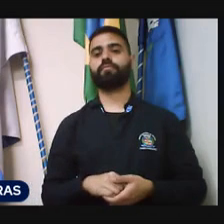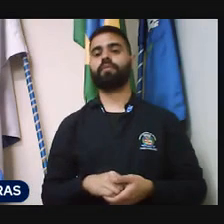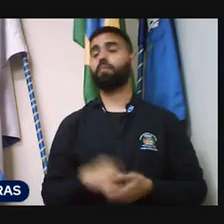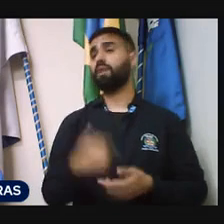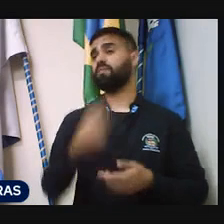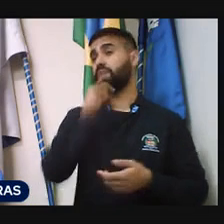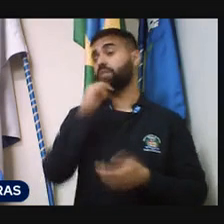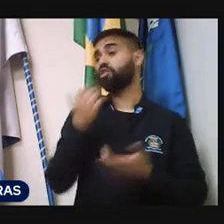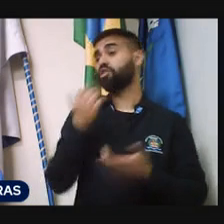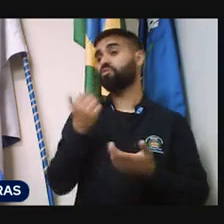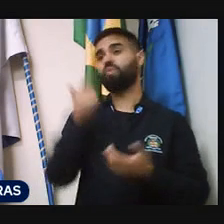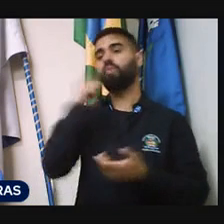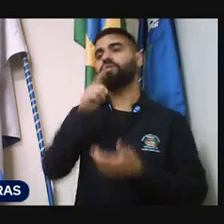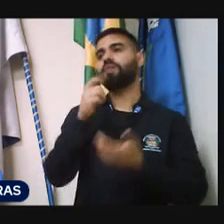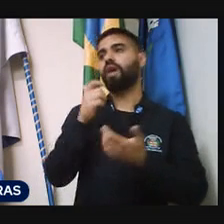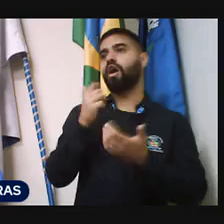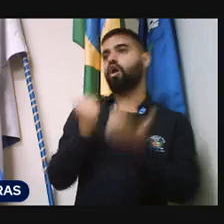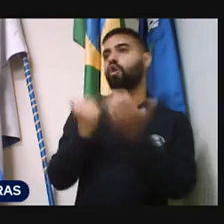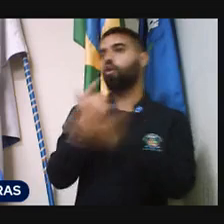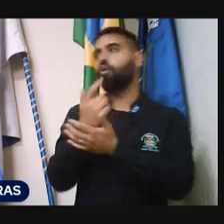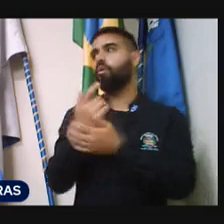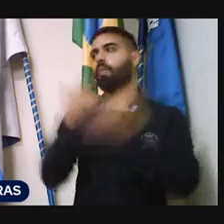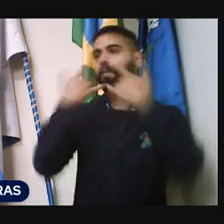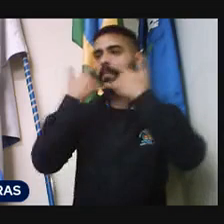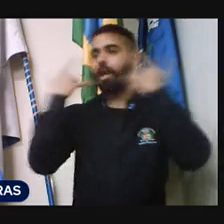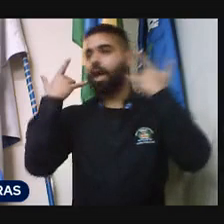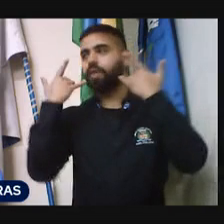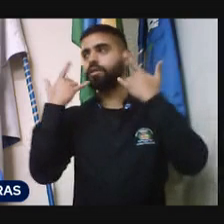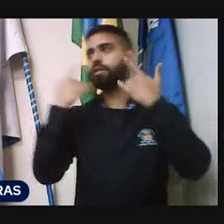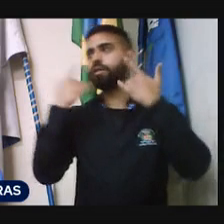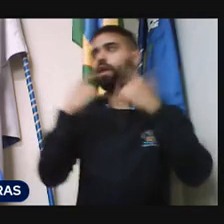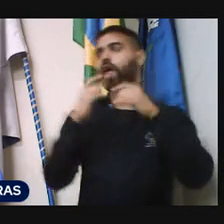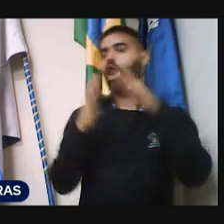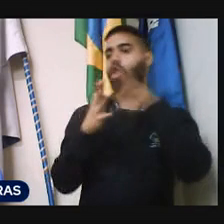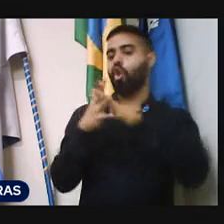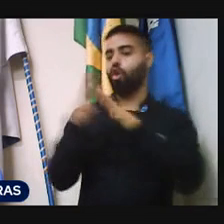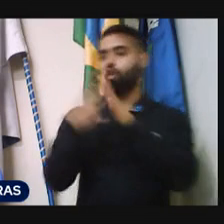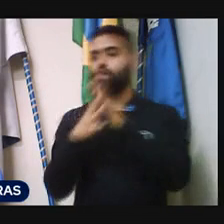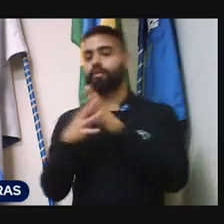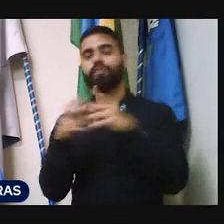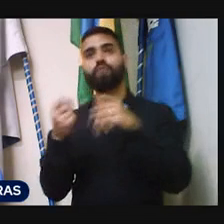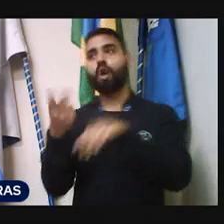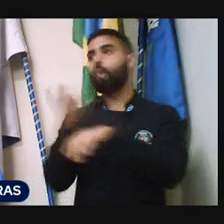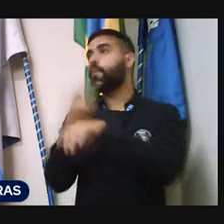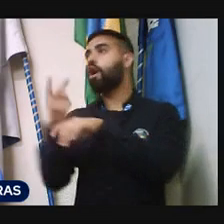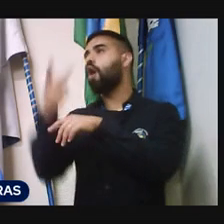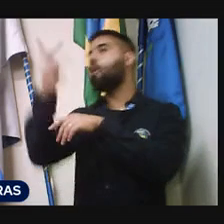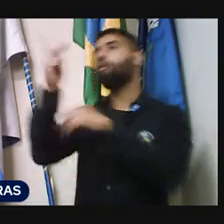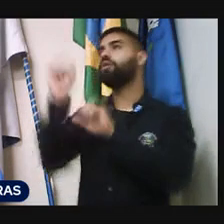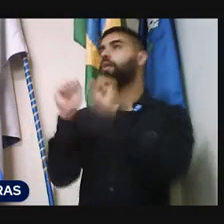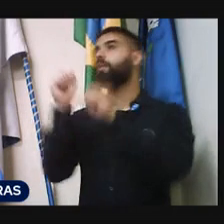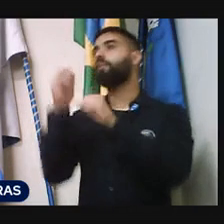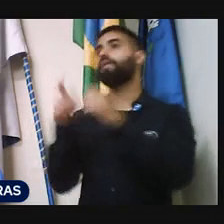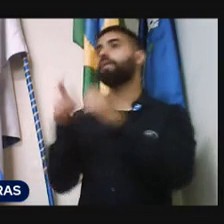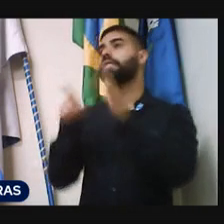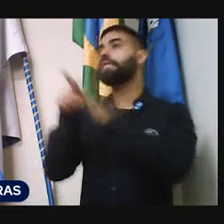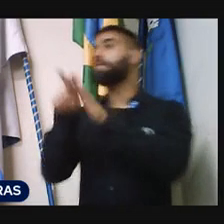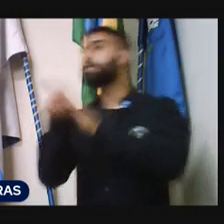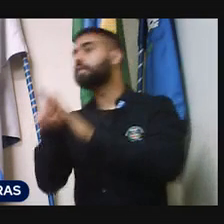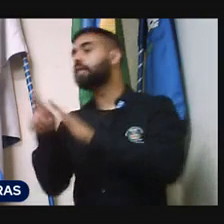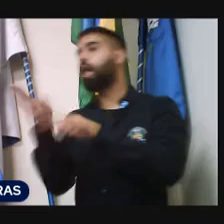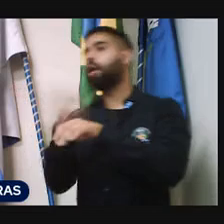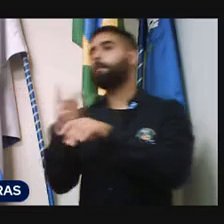não encontrávamos Lucas fazendo botar máscara né nós tivemos que procurar fornecedores para poder botar preço